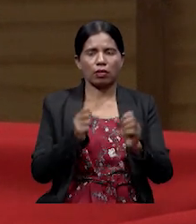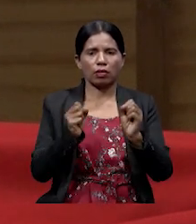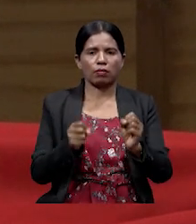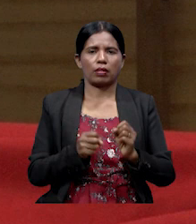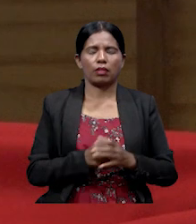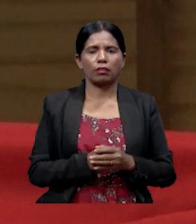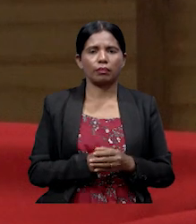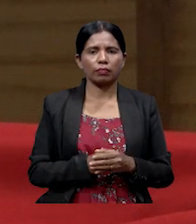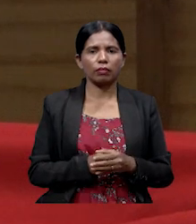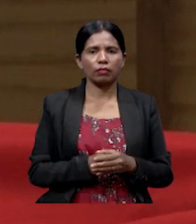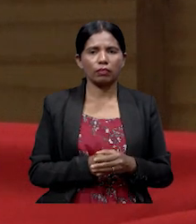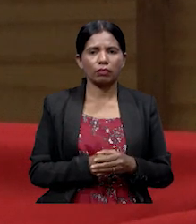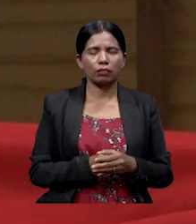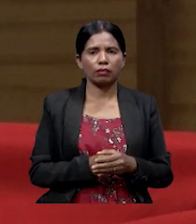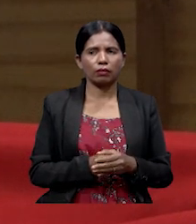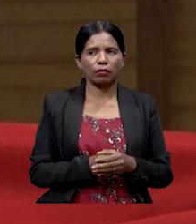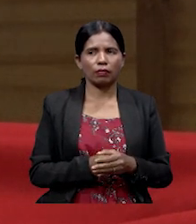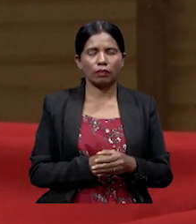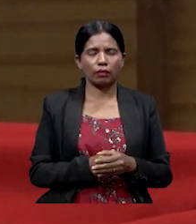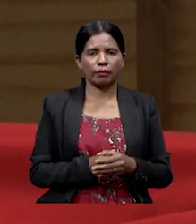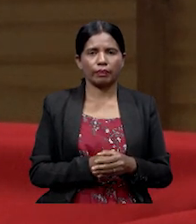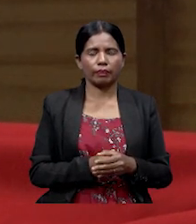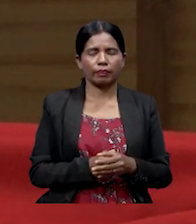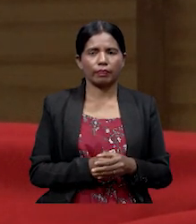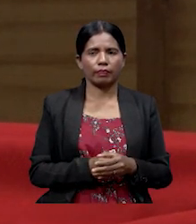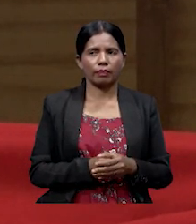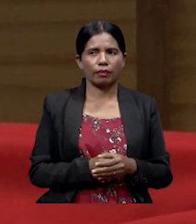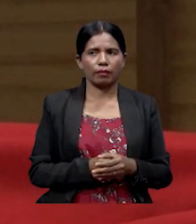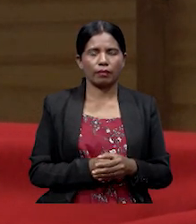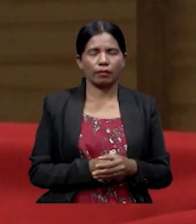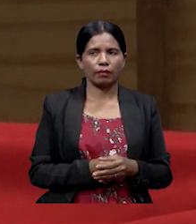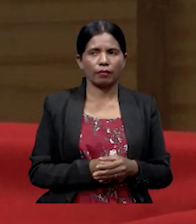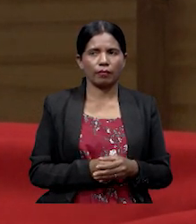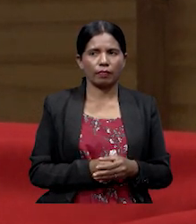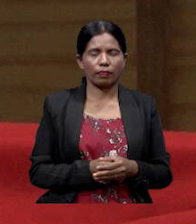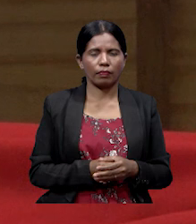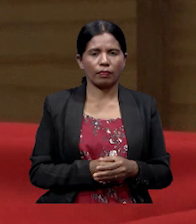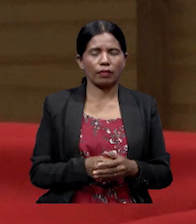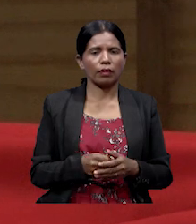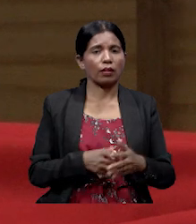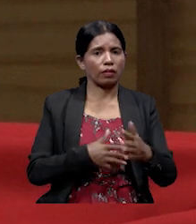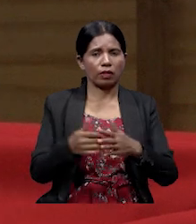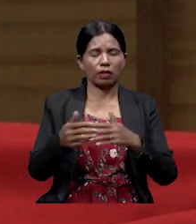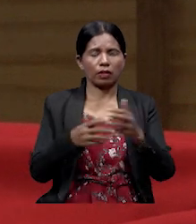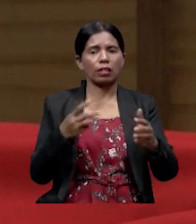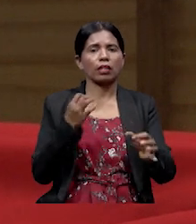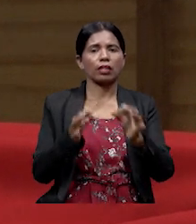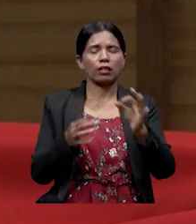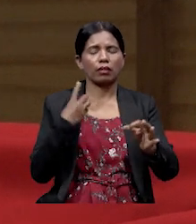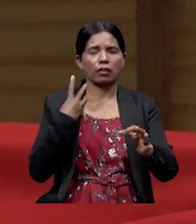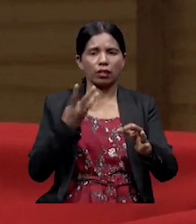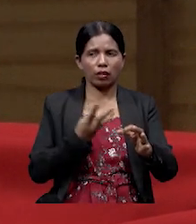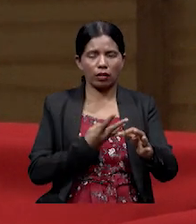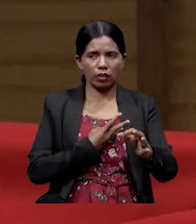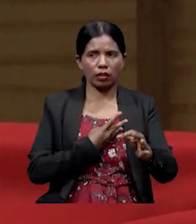adressar o próximo. É normal quando entra-se numa loja